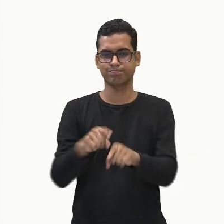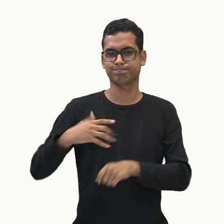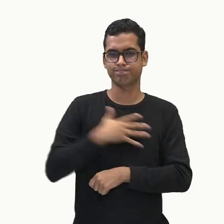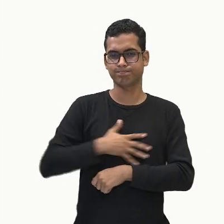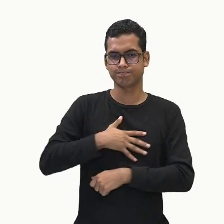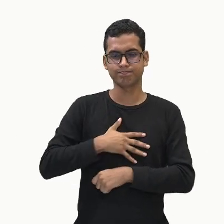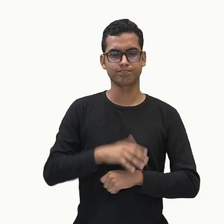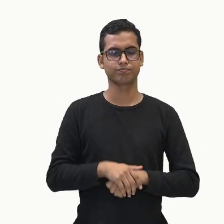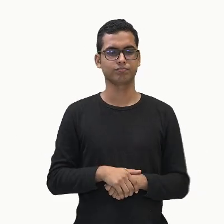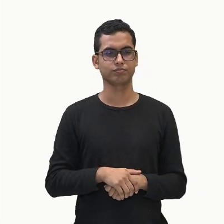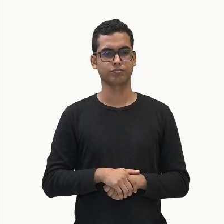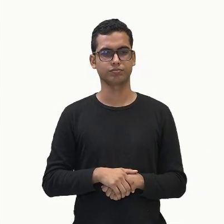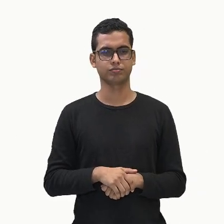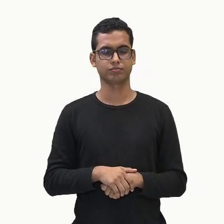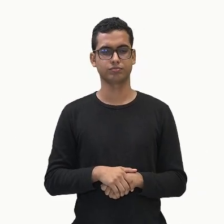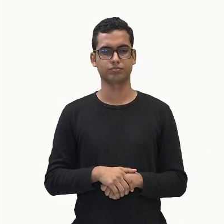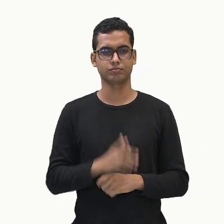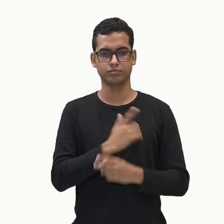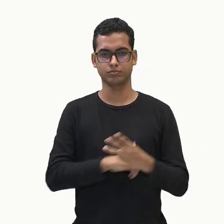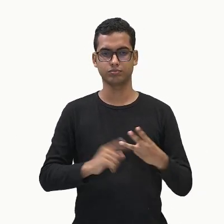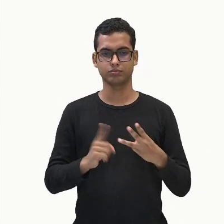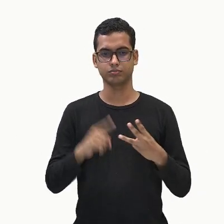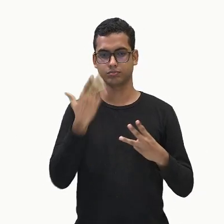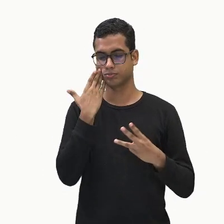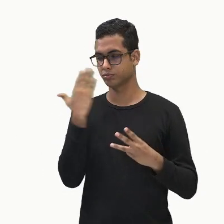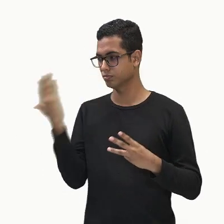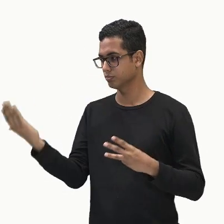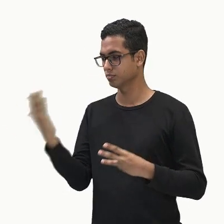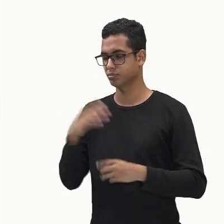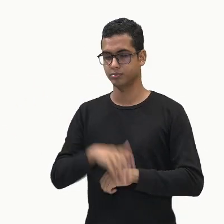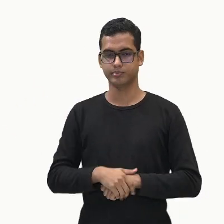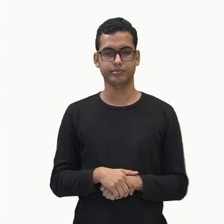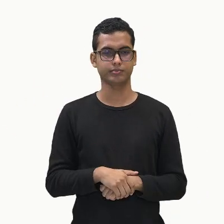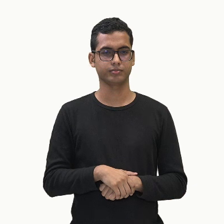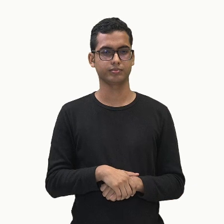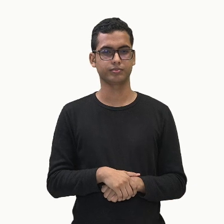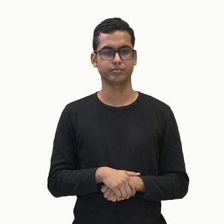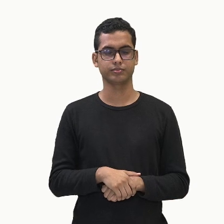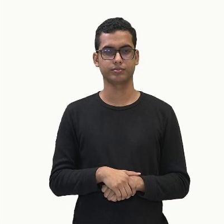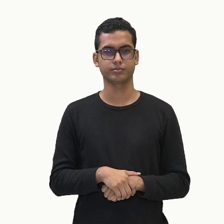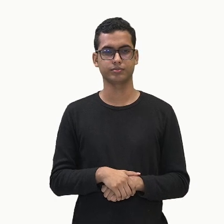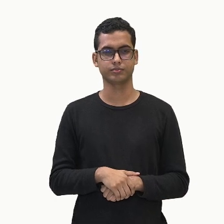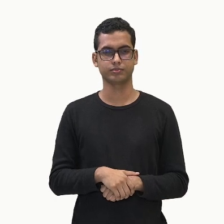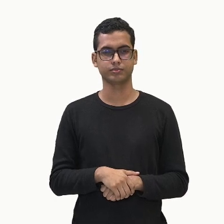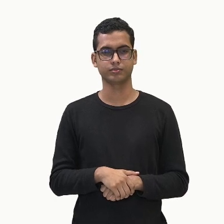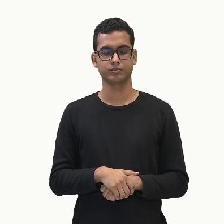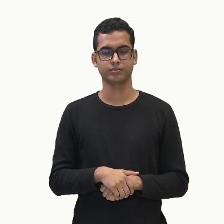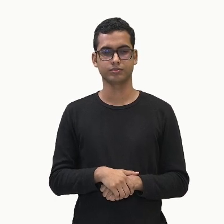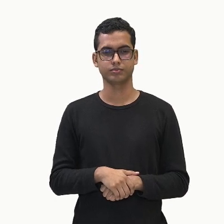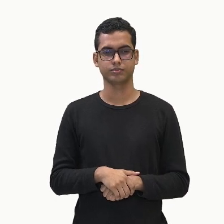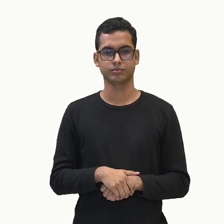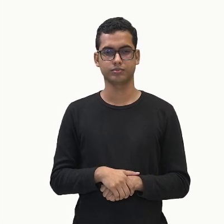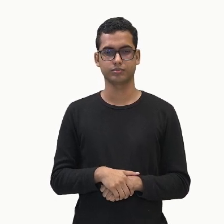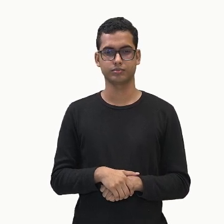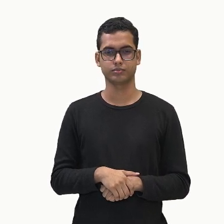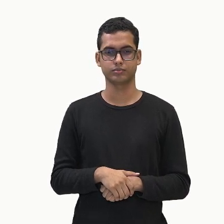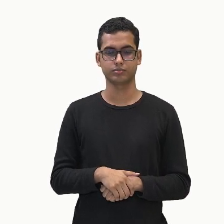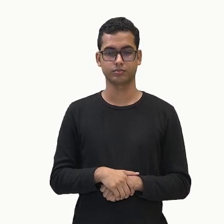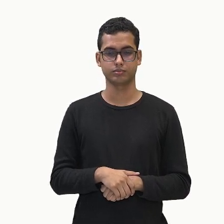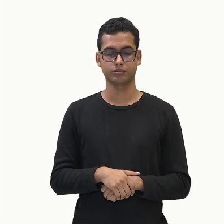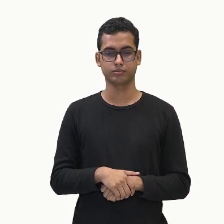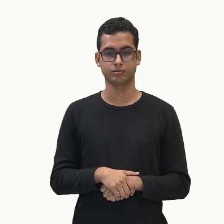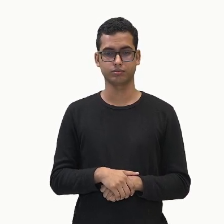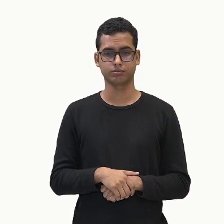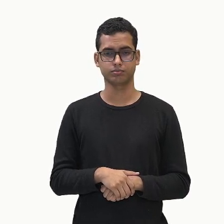de ordenadores, construem ordenadores a partir de suas peças. Então, são aqueles que